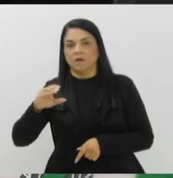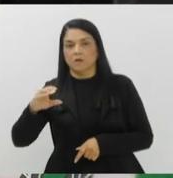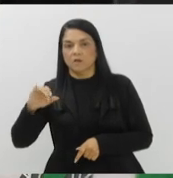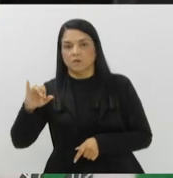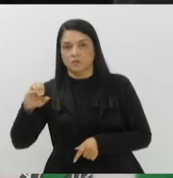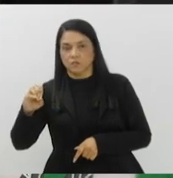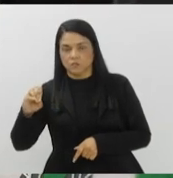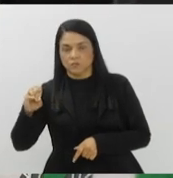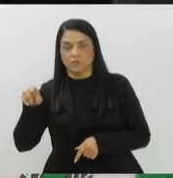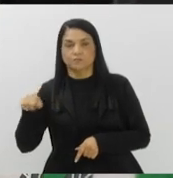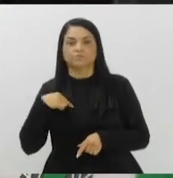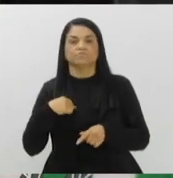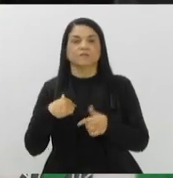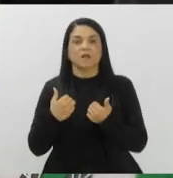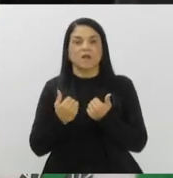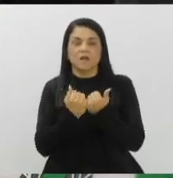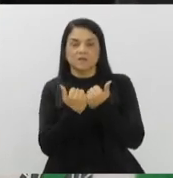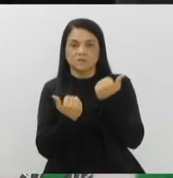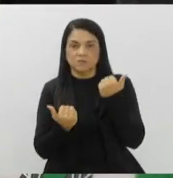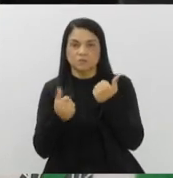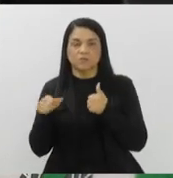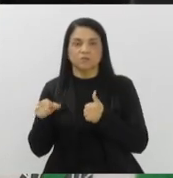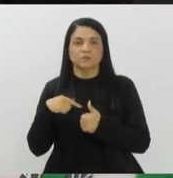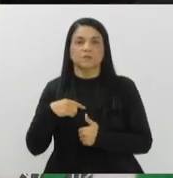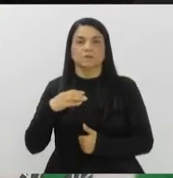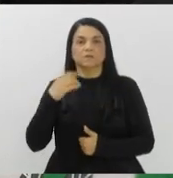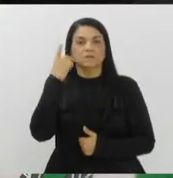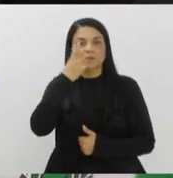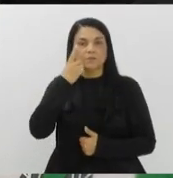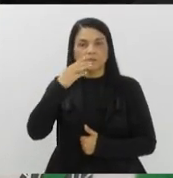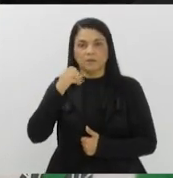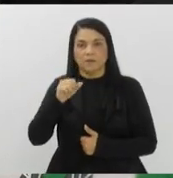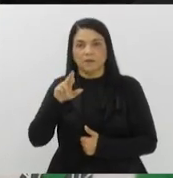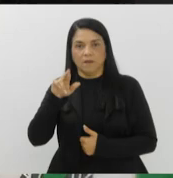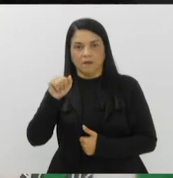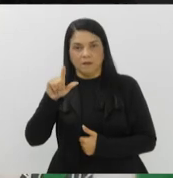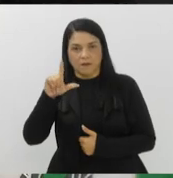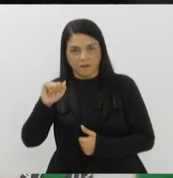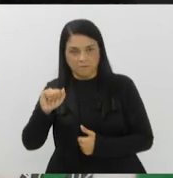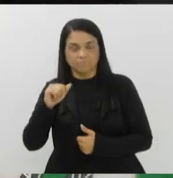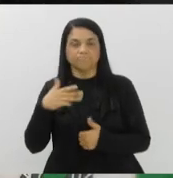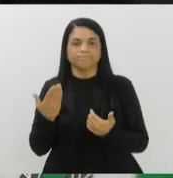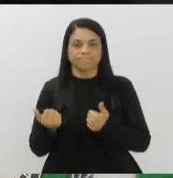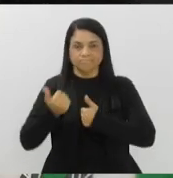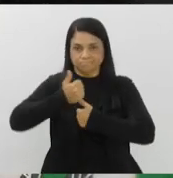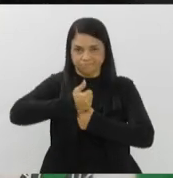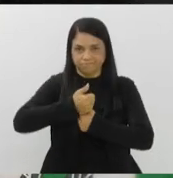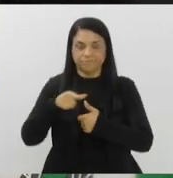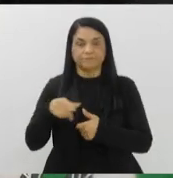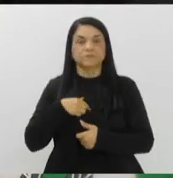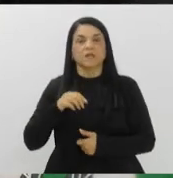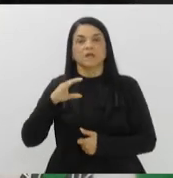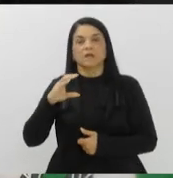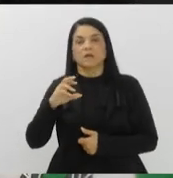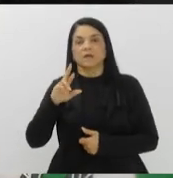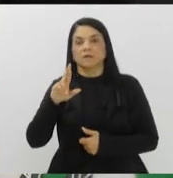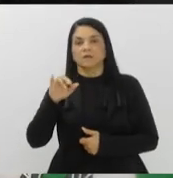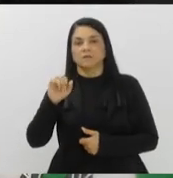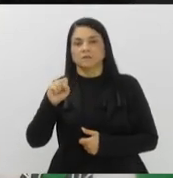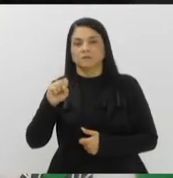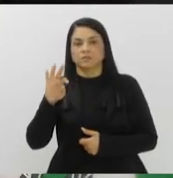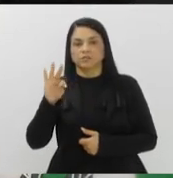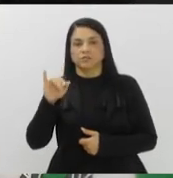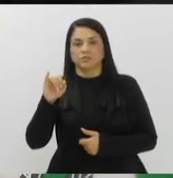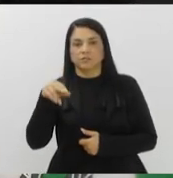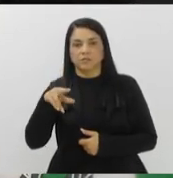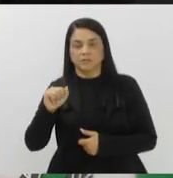deputada Carla Machado, também está presente nesta audiência. A senhora Cristiane Amanso, da